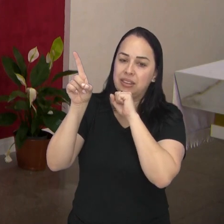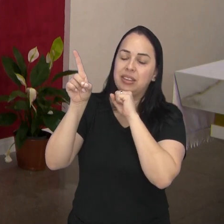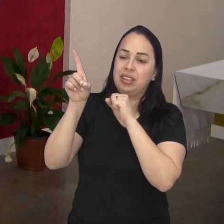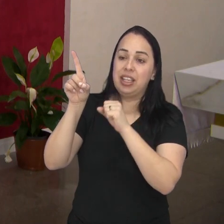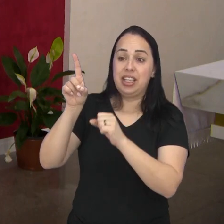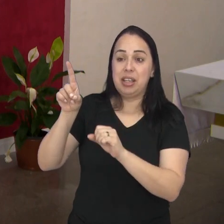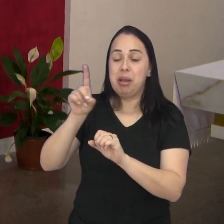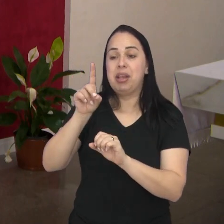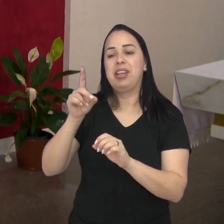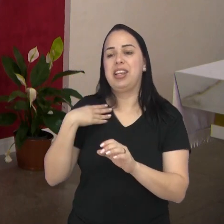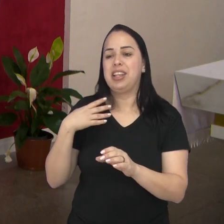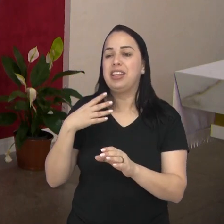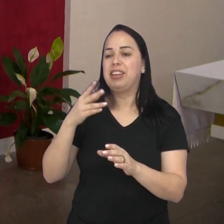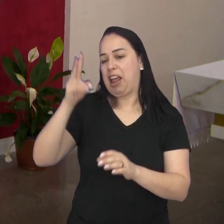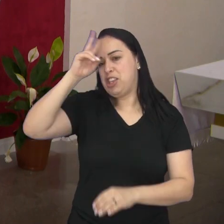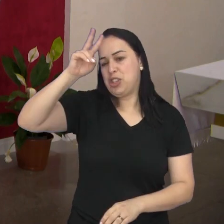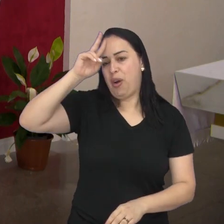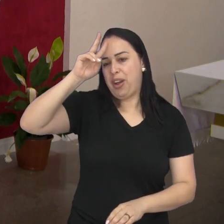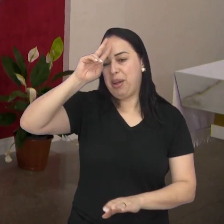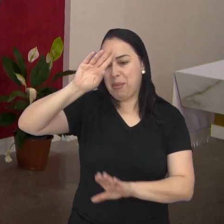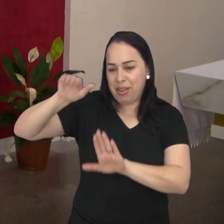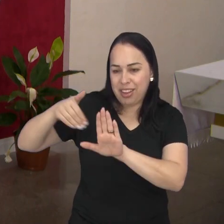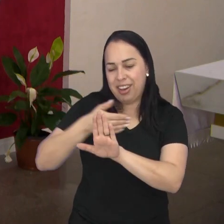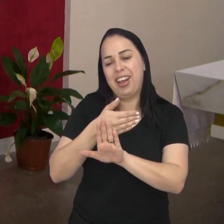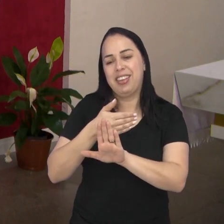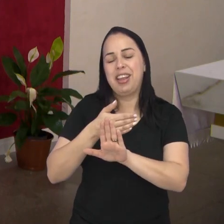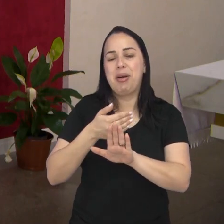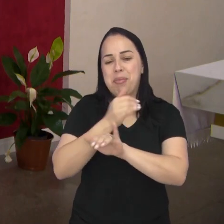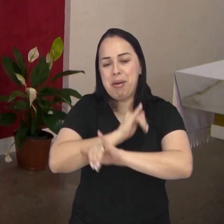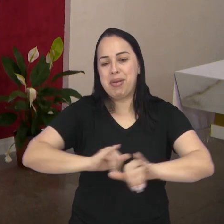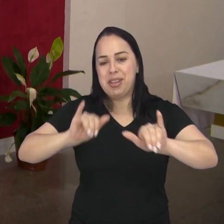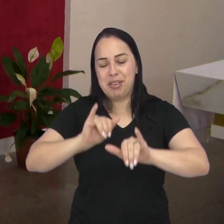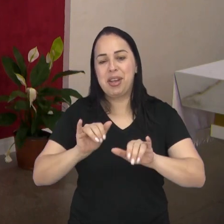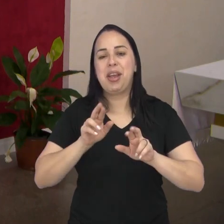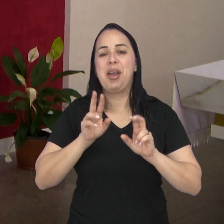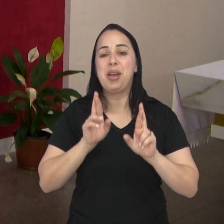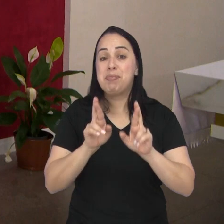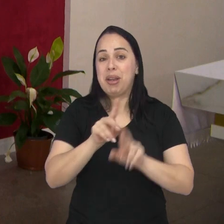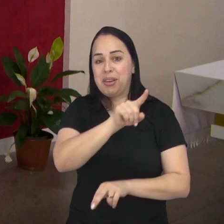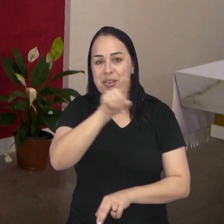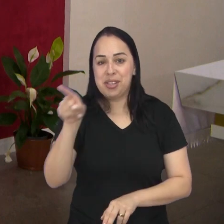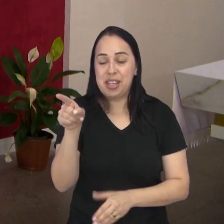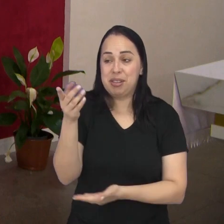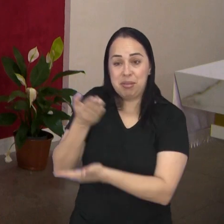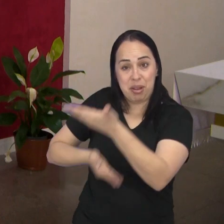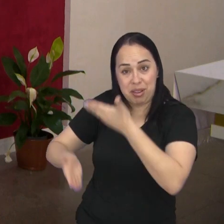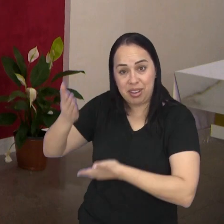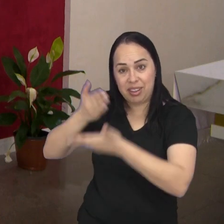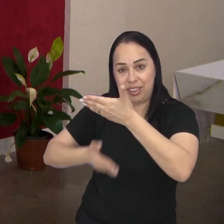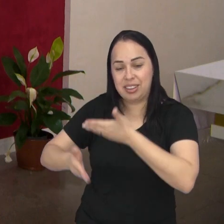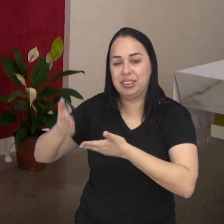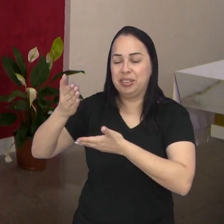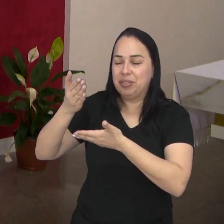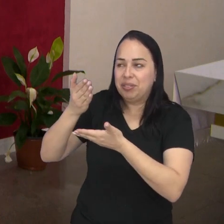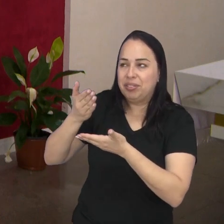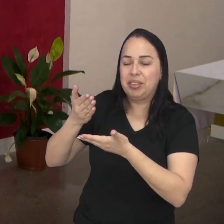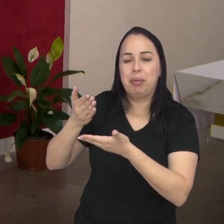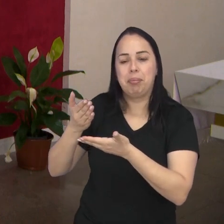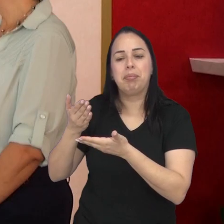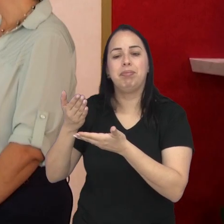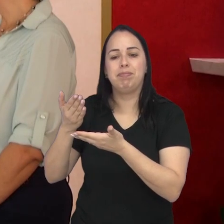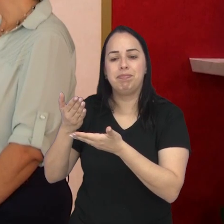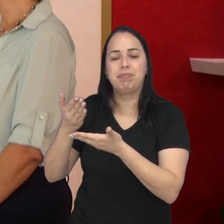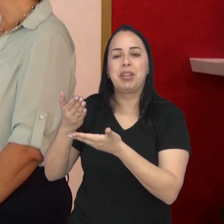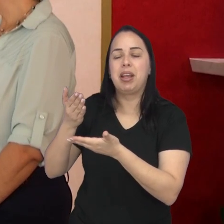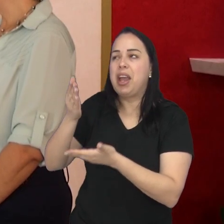está contida essa mensagem de Jesus. Então, eu desejo que você também, ao se relacionar com Deus, se relacione